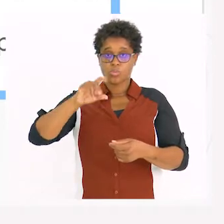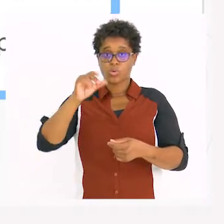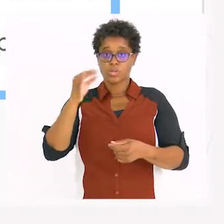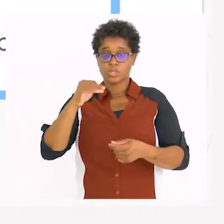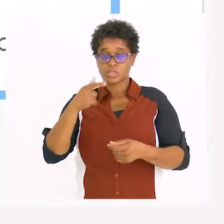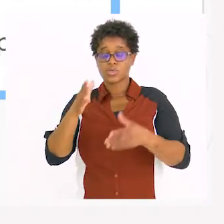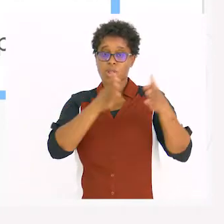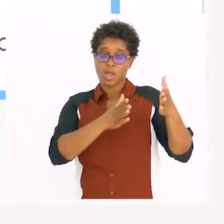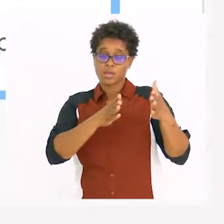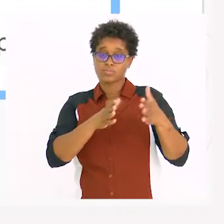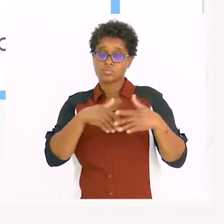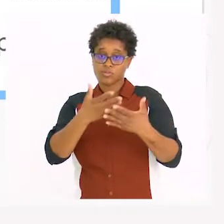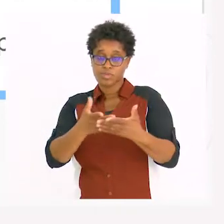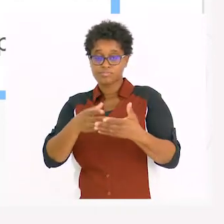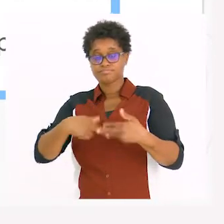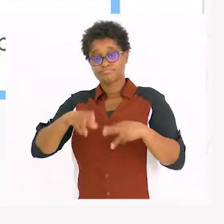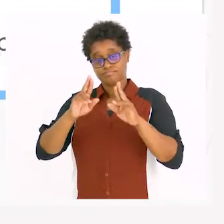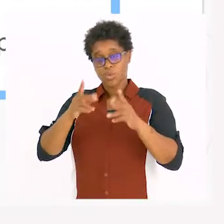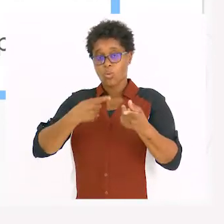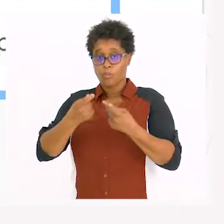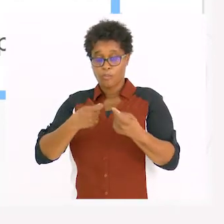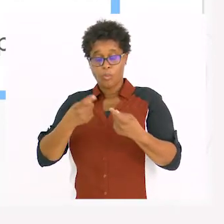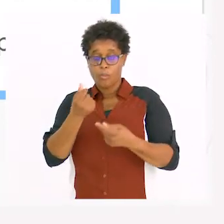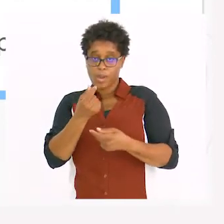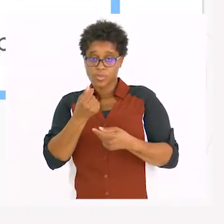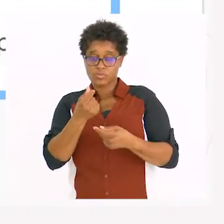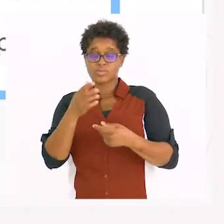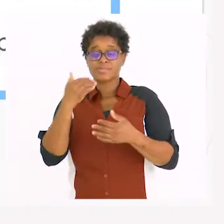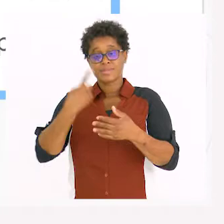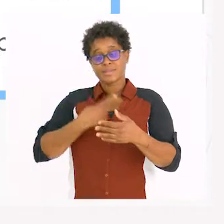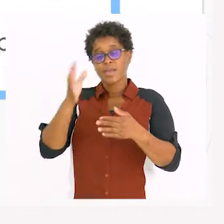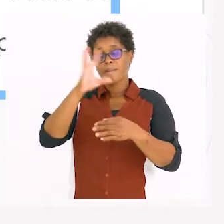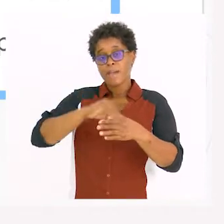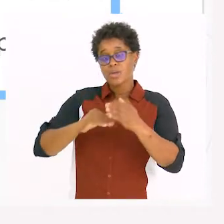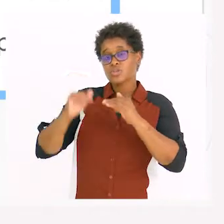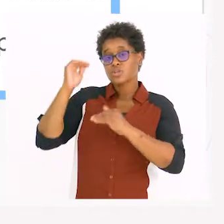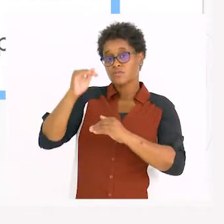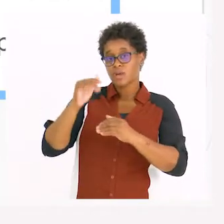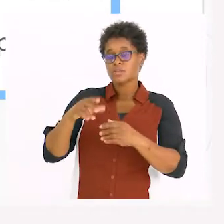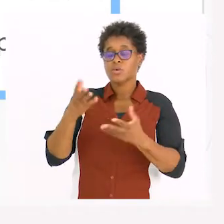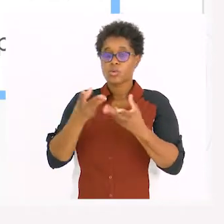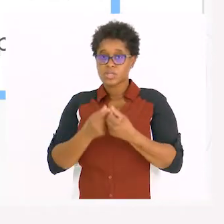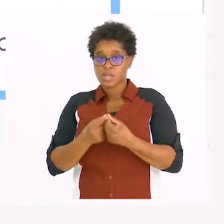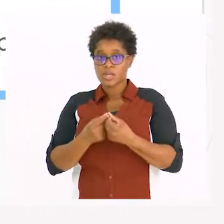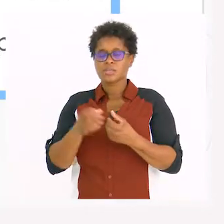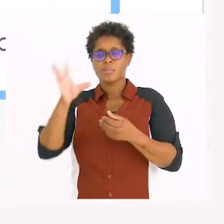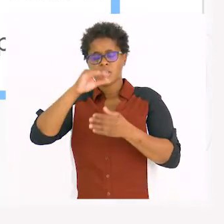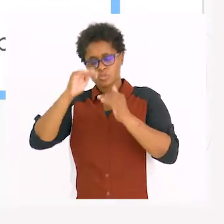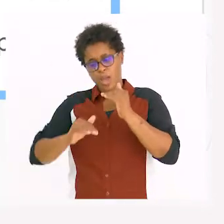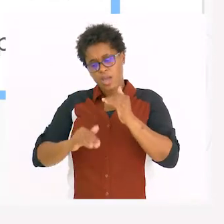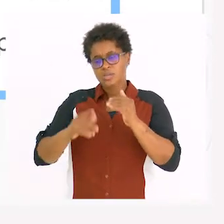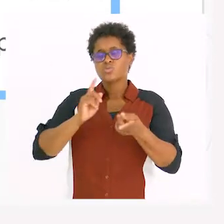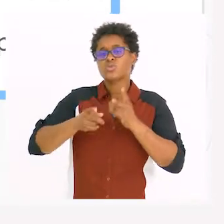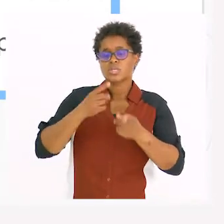oferta, permite que o preço praticado seja mais elevado e a quantidade transacionada mais baixa do que a